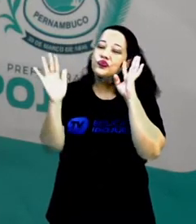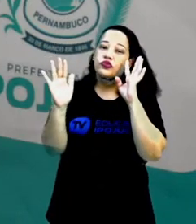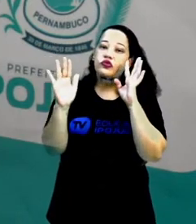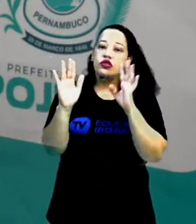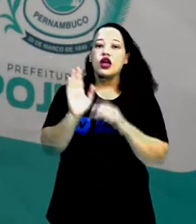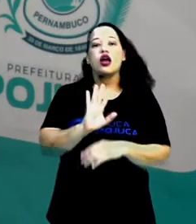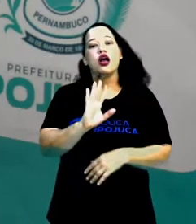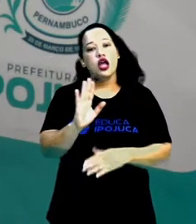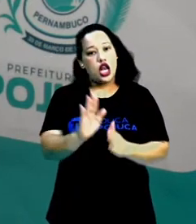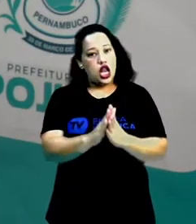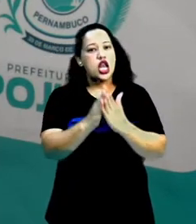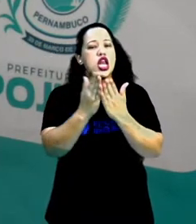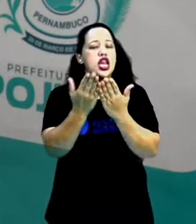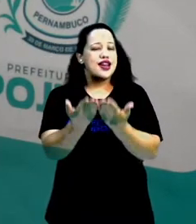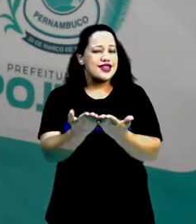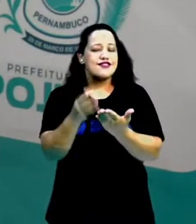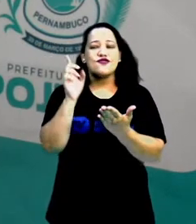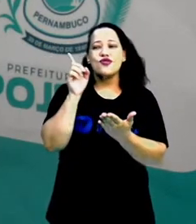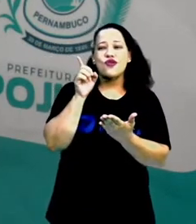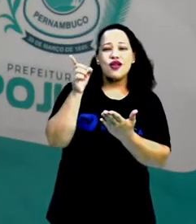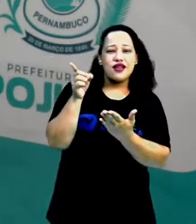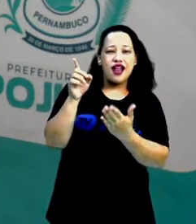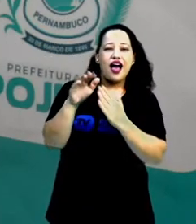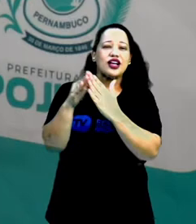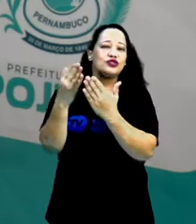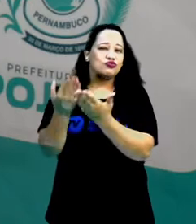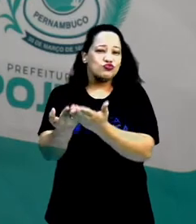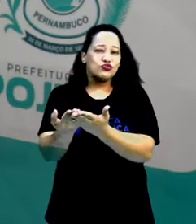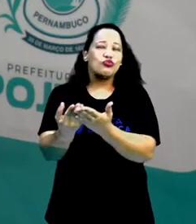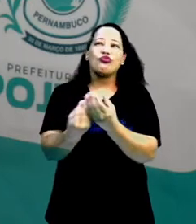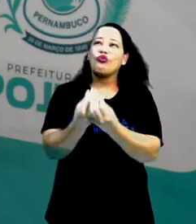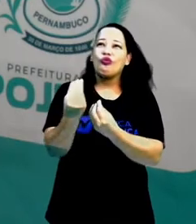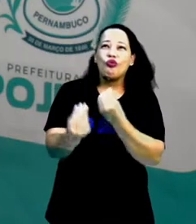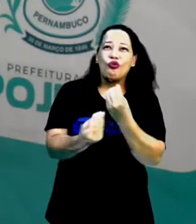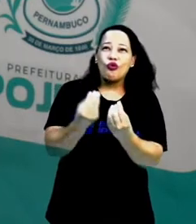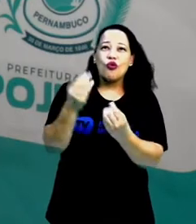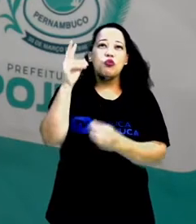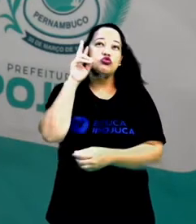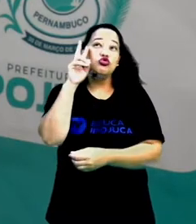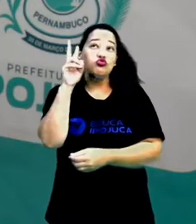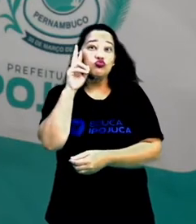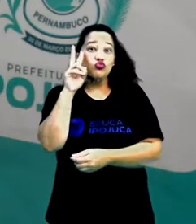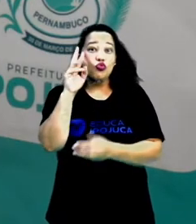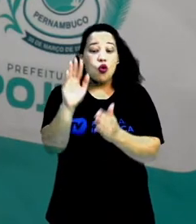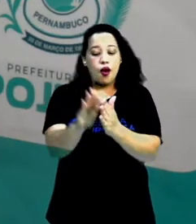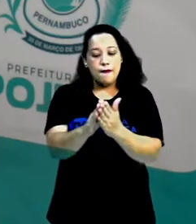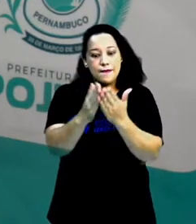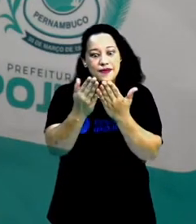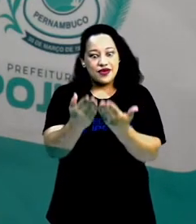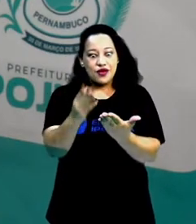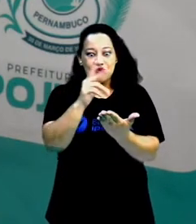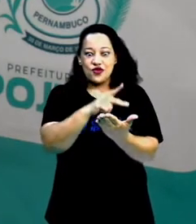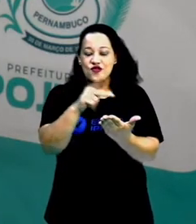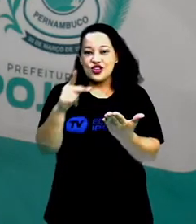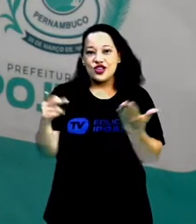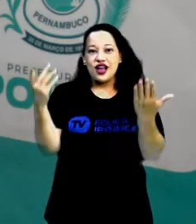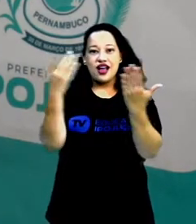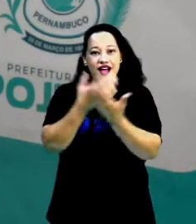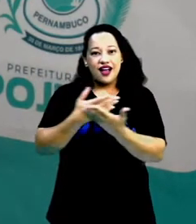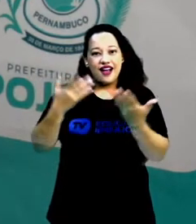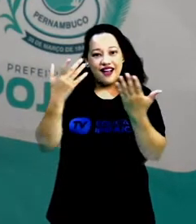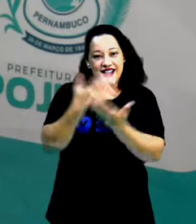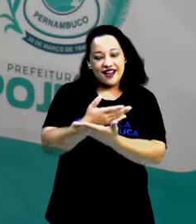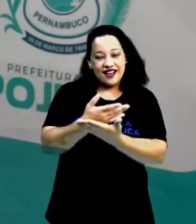nos livros que tinha lá dentro e nas histórias que as professoras cantavam.